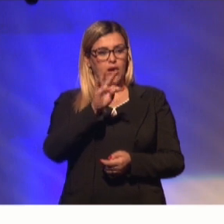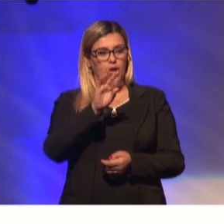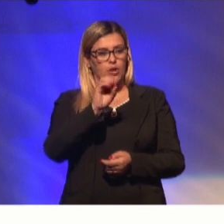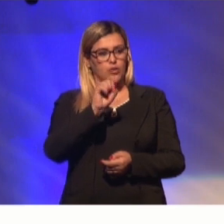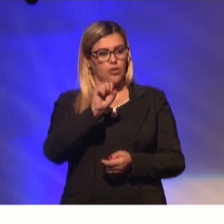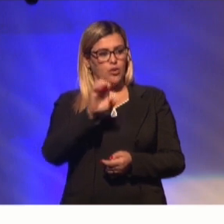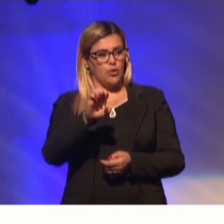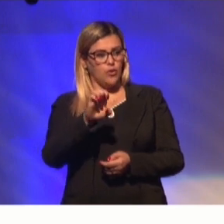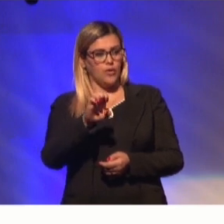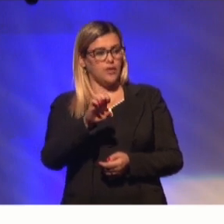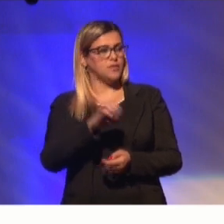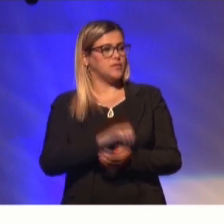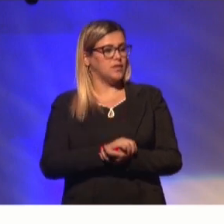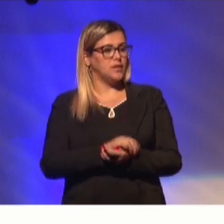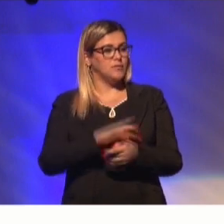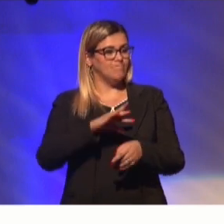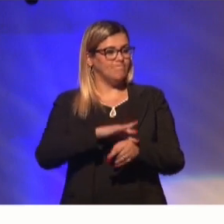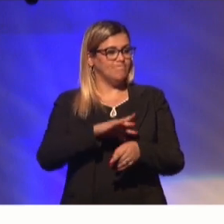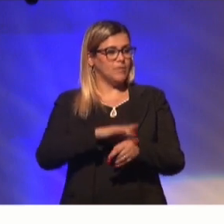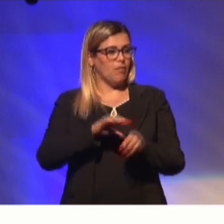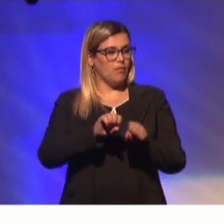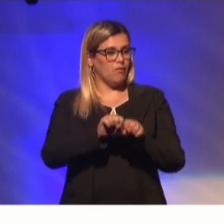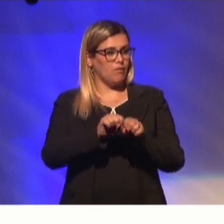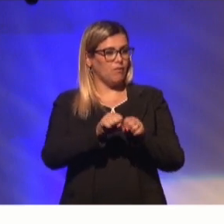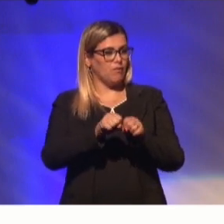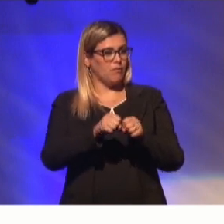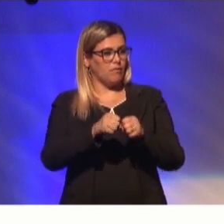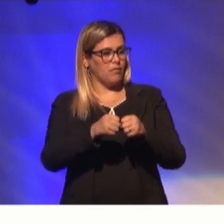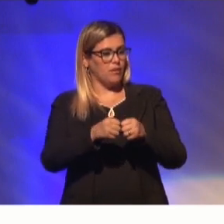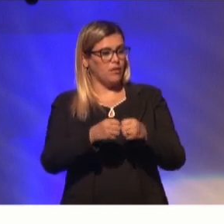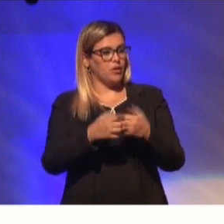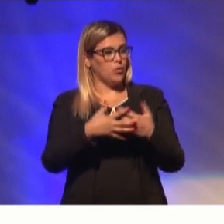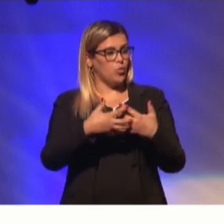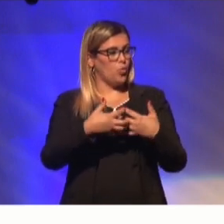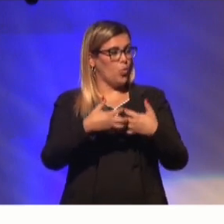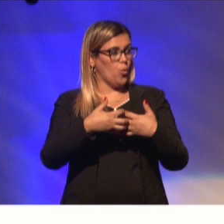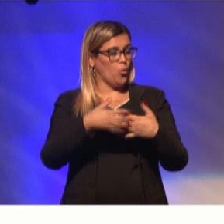uma osteoartrite, já uma espícula óssea na região de reto calcâneo.